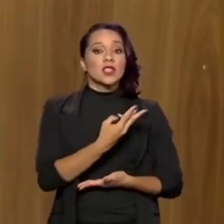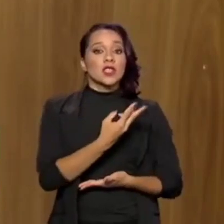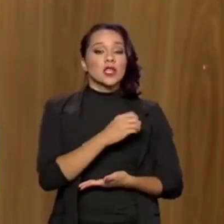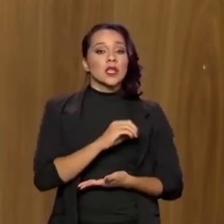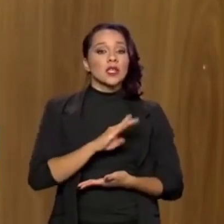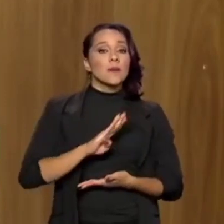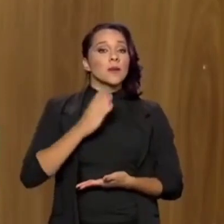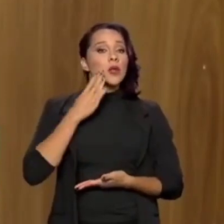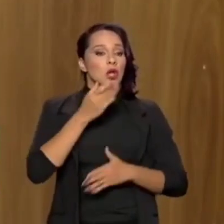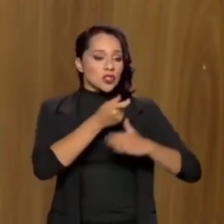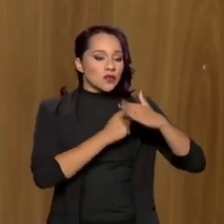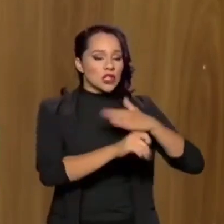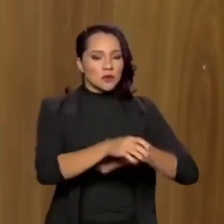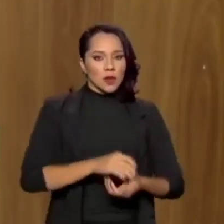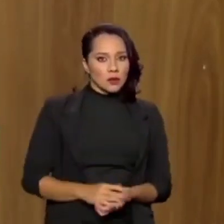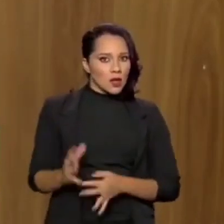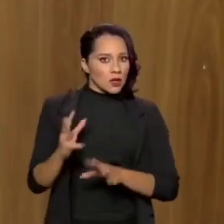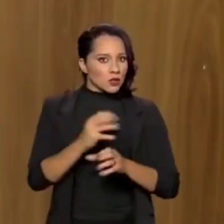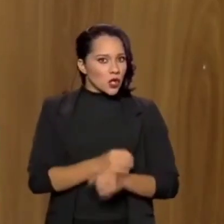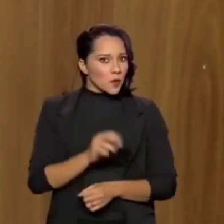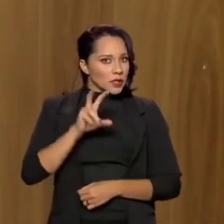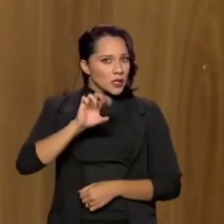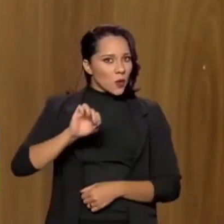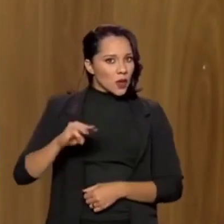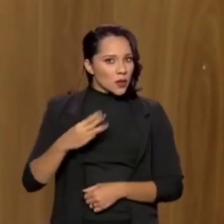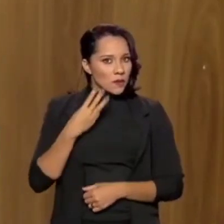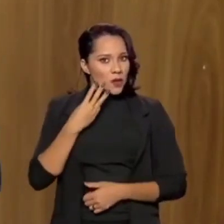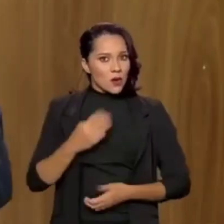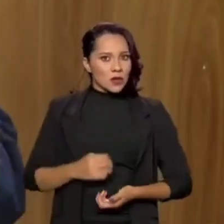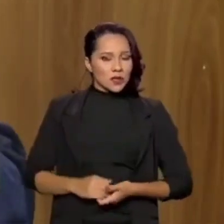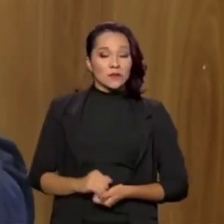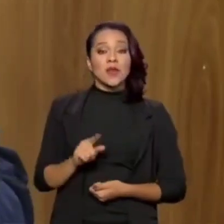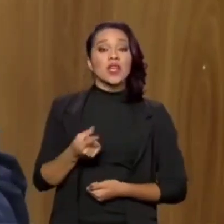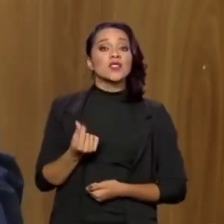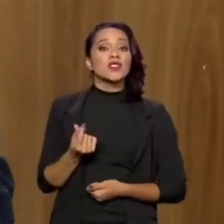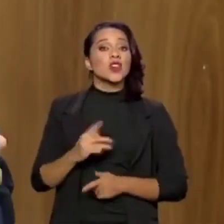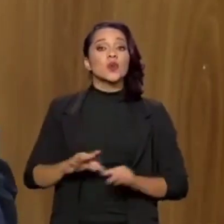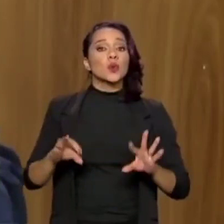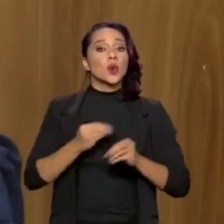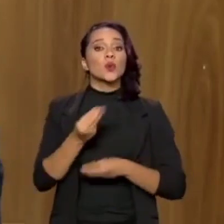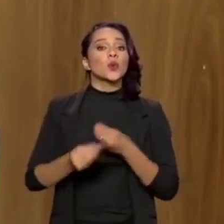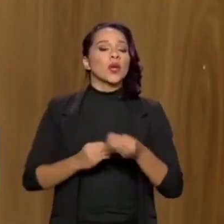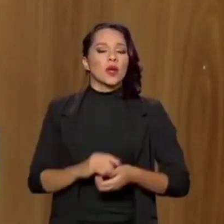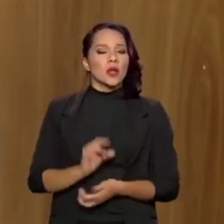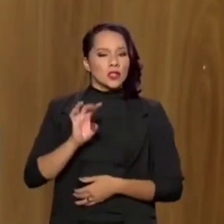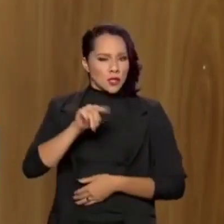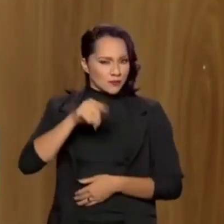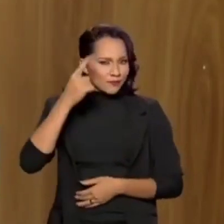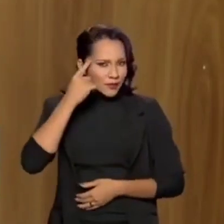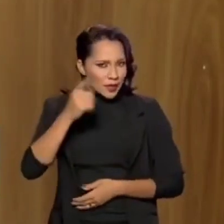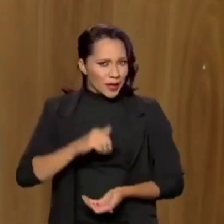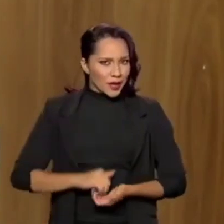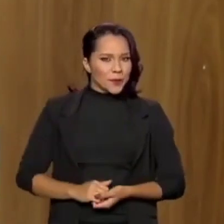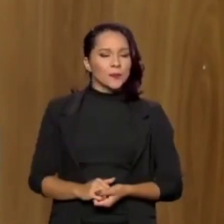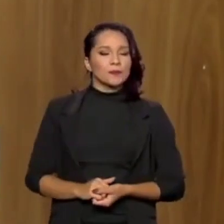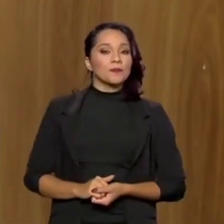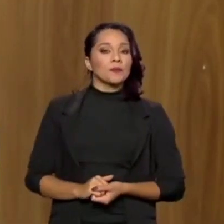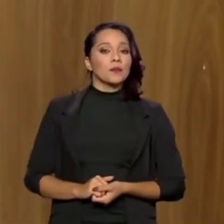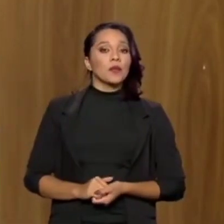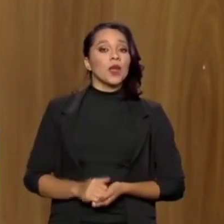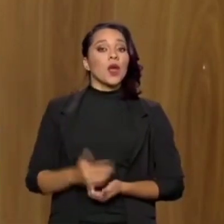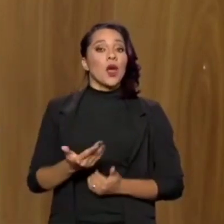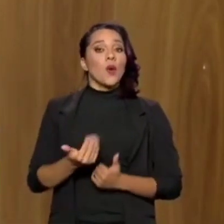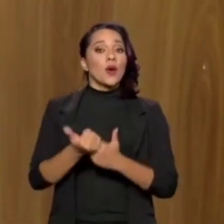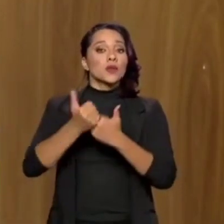próximos 10 anos. São 50 bilhões. E esse dinheiro todo, é que, por exemplo, só para vocês terem uma ideia, o